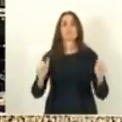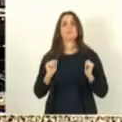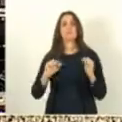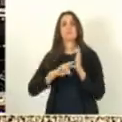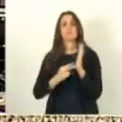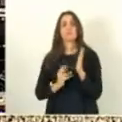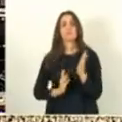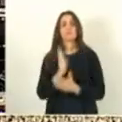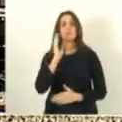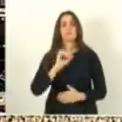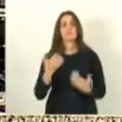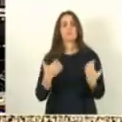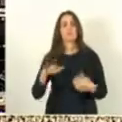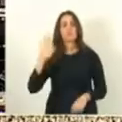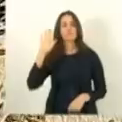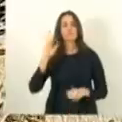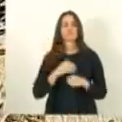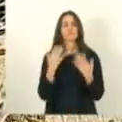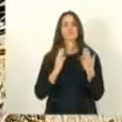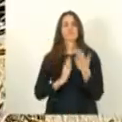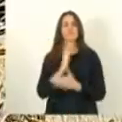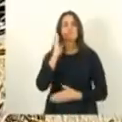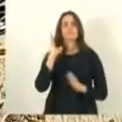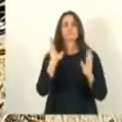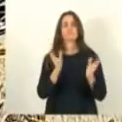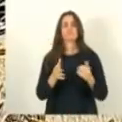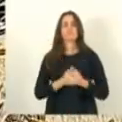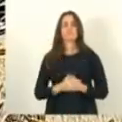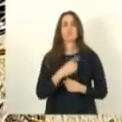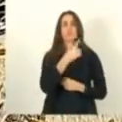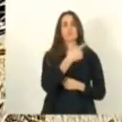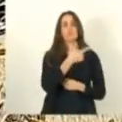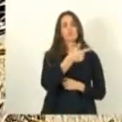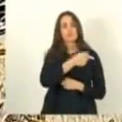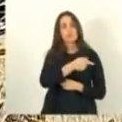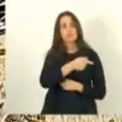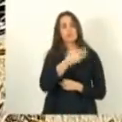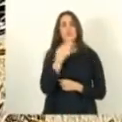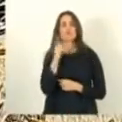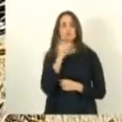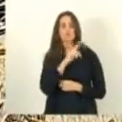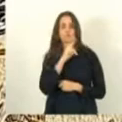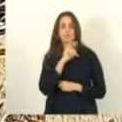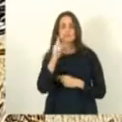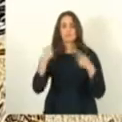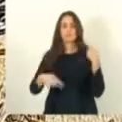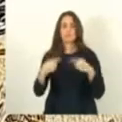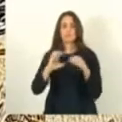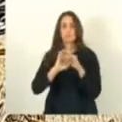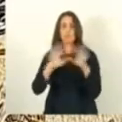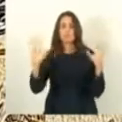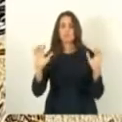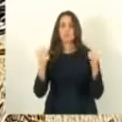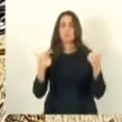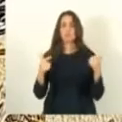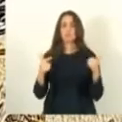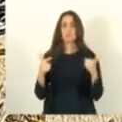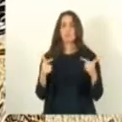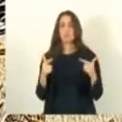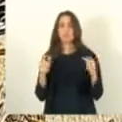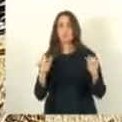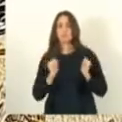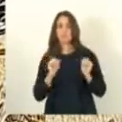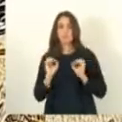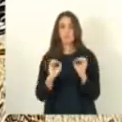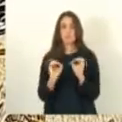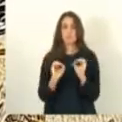como se encontram, contrário, manifesto. Aprovado. Requerimento de urgência 127. Em discussão. Não havendo quem queira discutir, em votação,